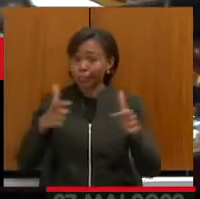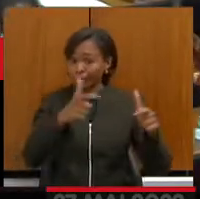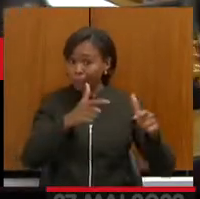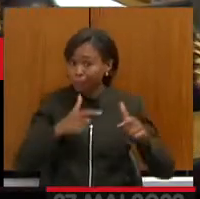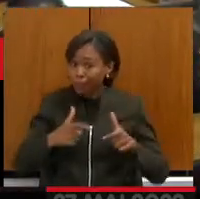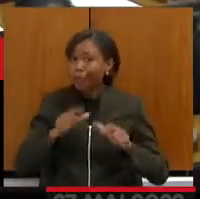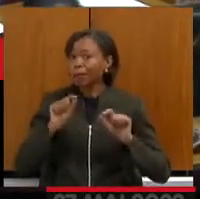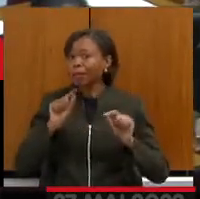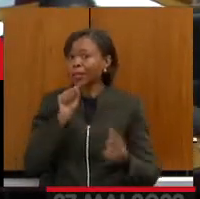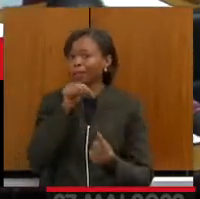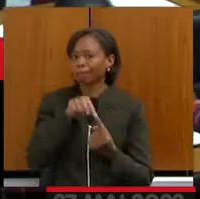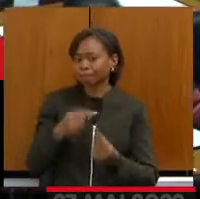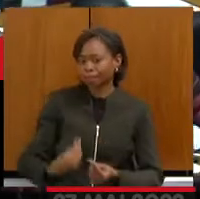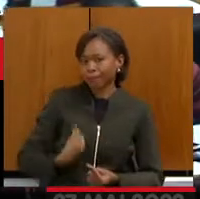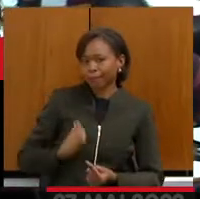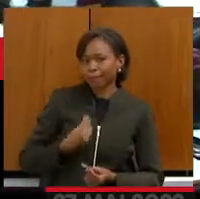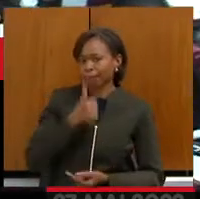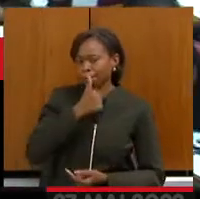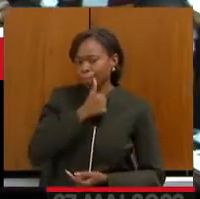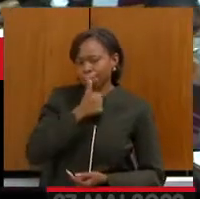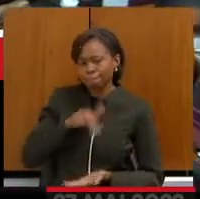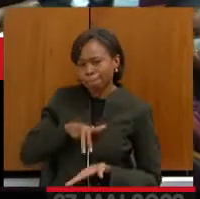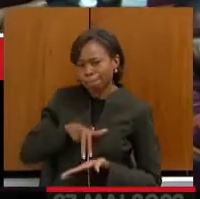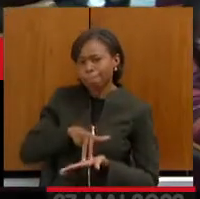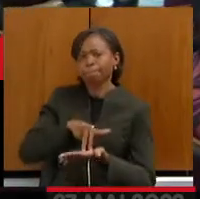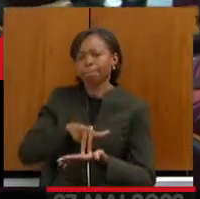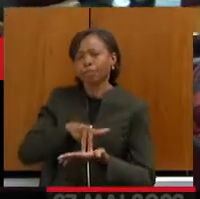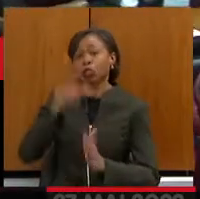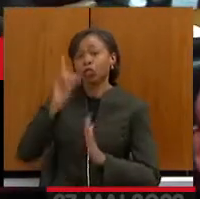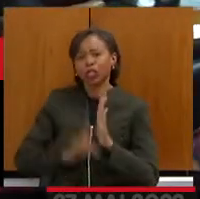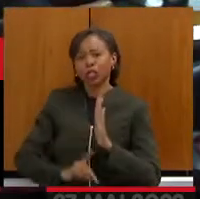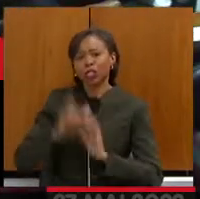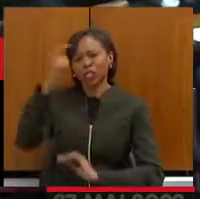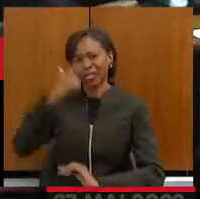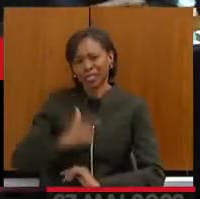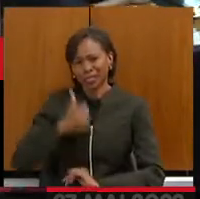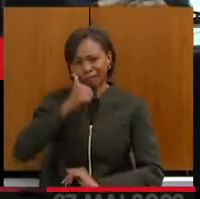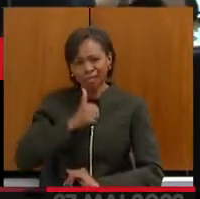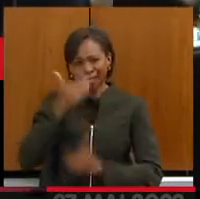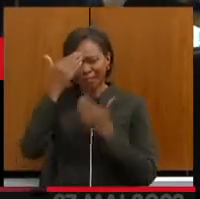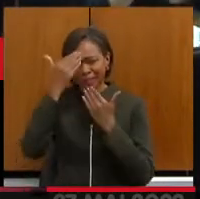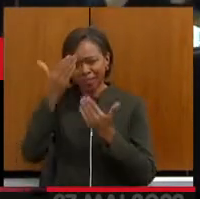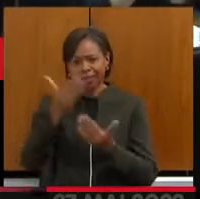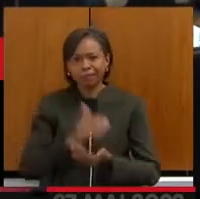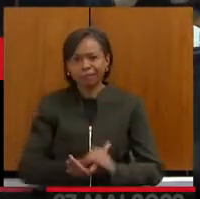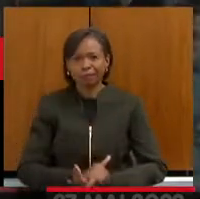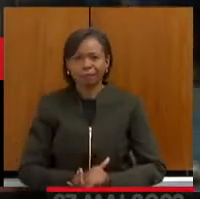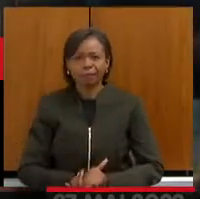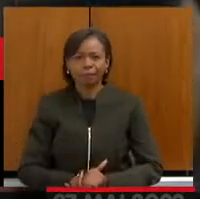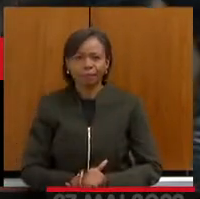pela vida pela resistência e pelo nosso direito de sermos mulheres muito obrigada